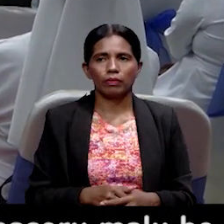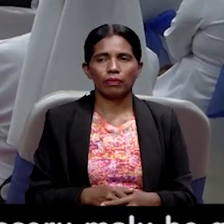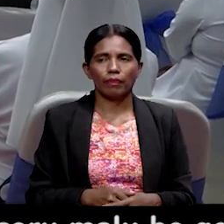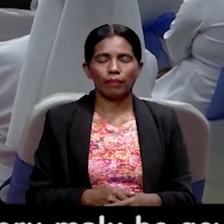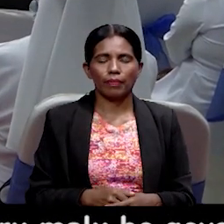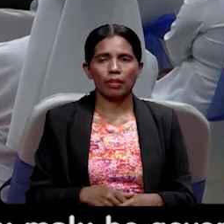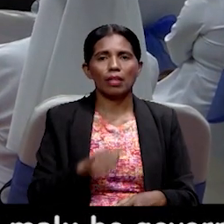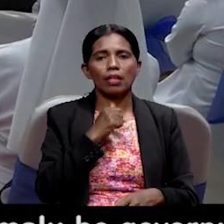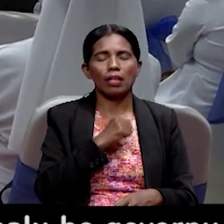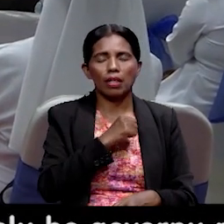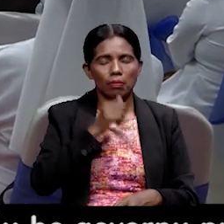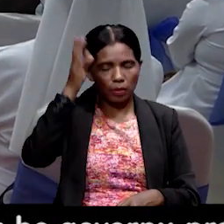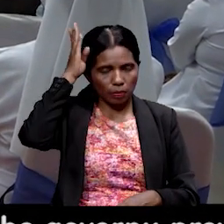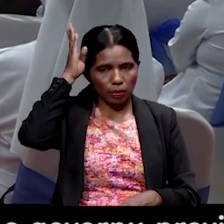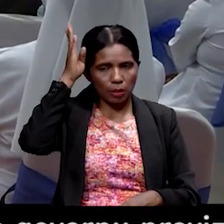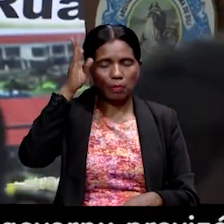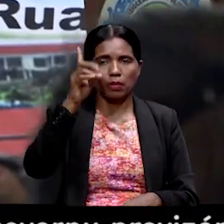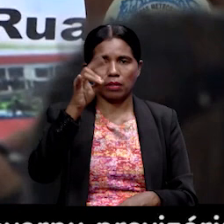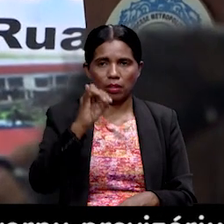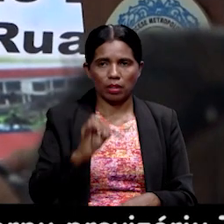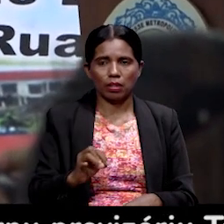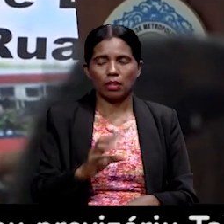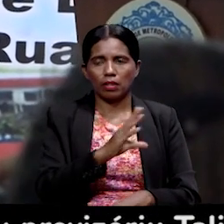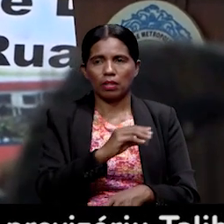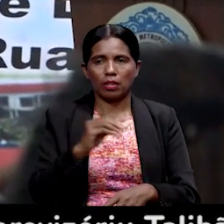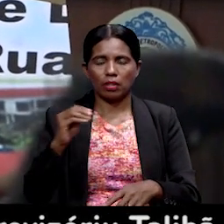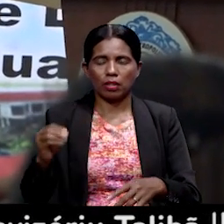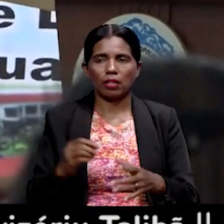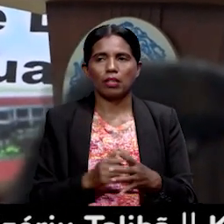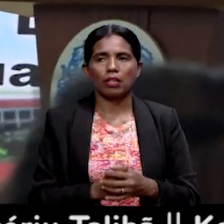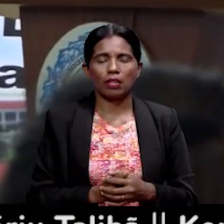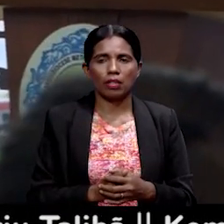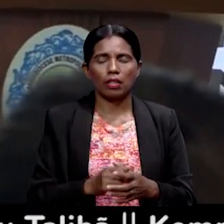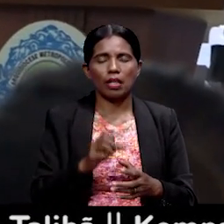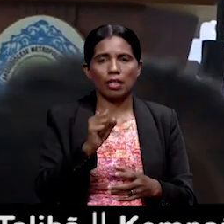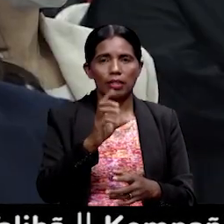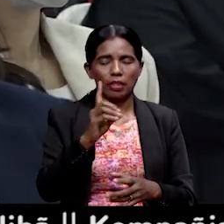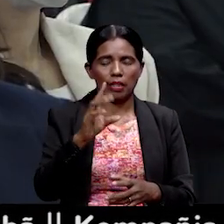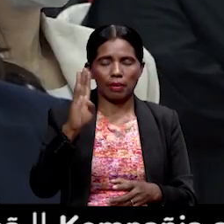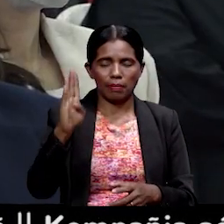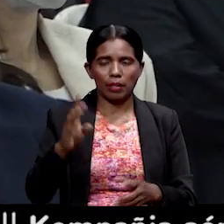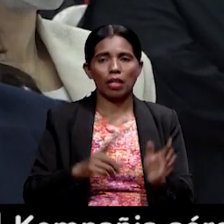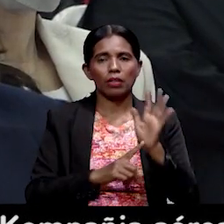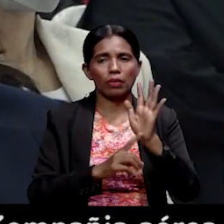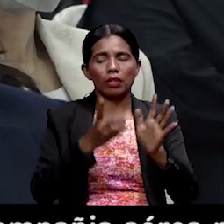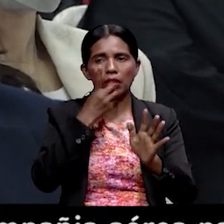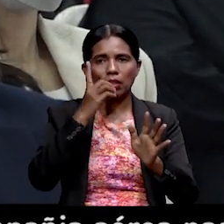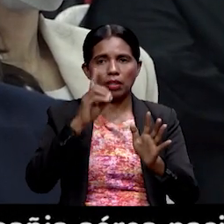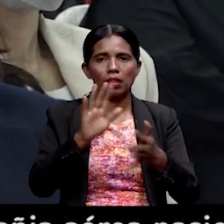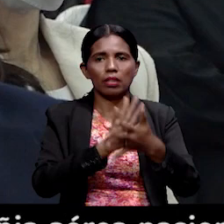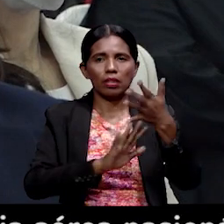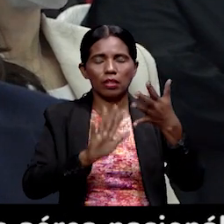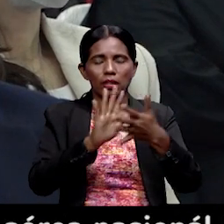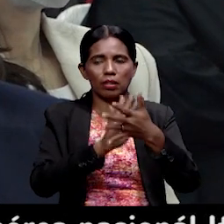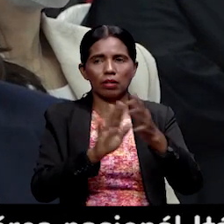Arcebispo Arquidiocese Metropolitana Dili, Dom Virgílio do Carmo da Silva, SDB, ratou declaração ne e a cerimônia